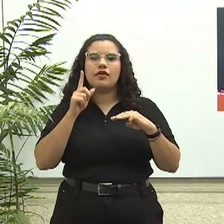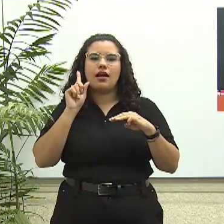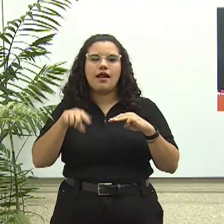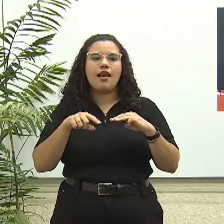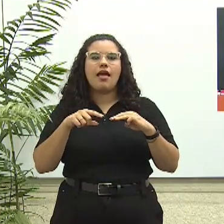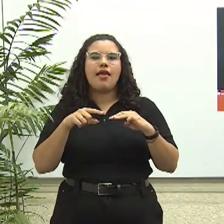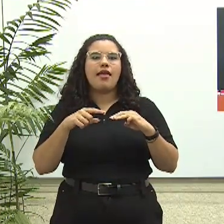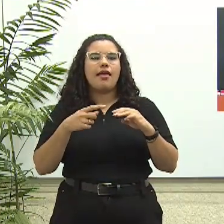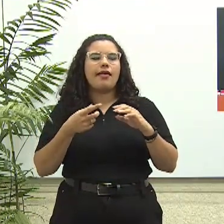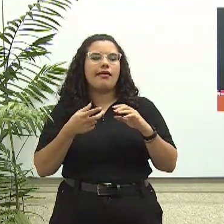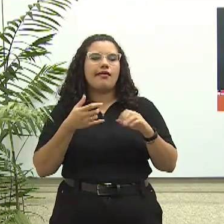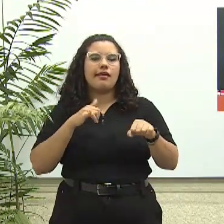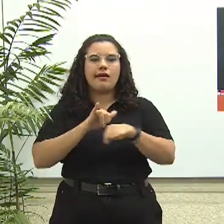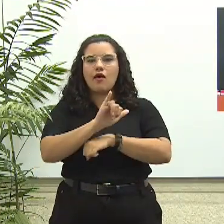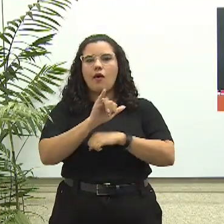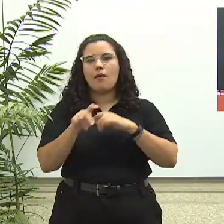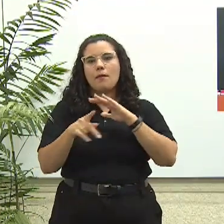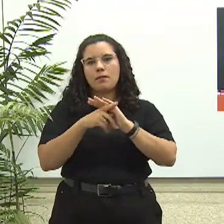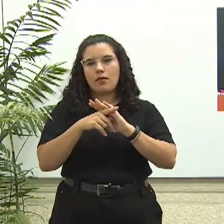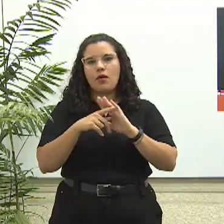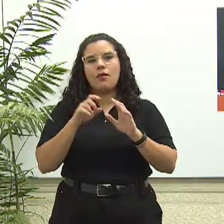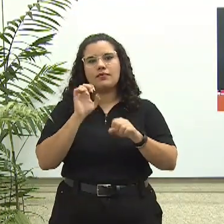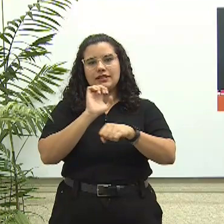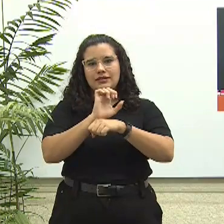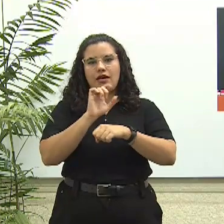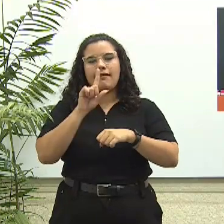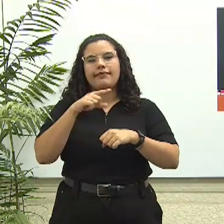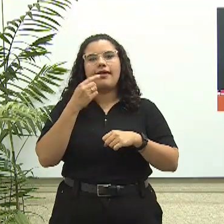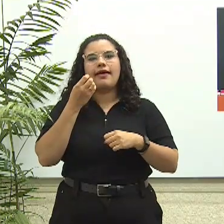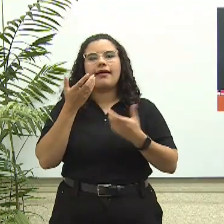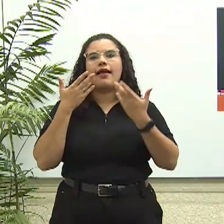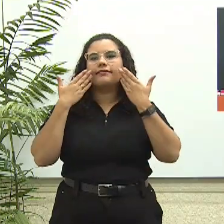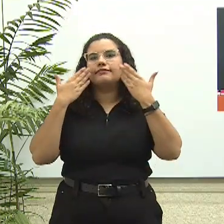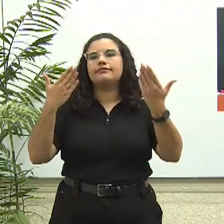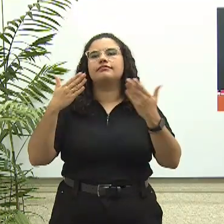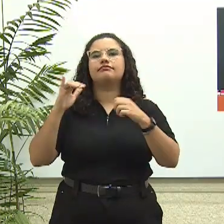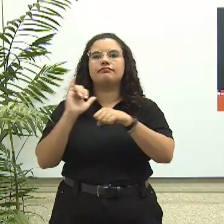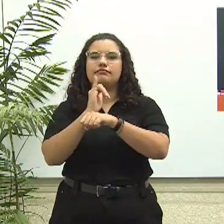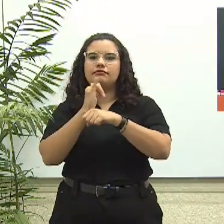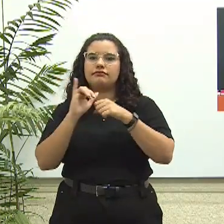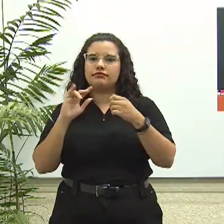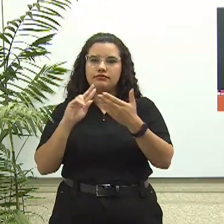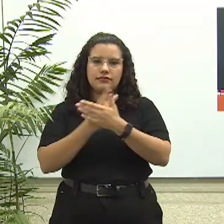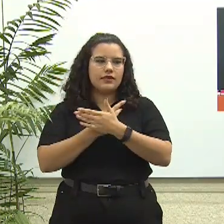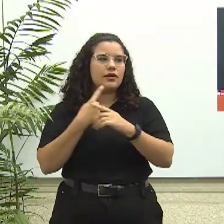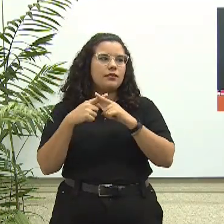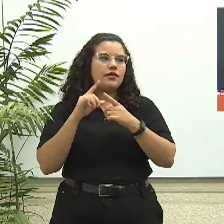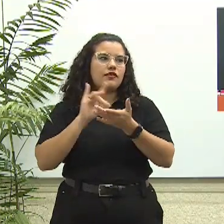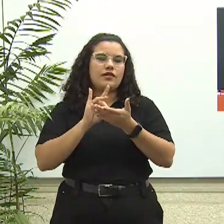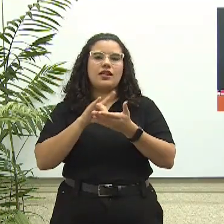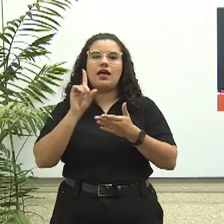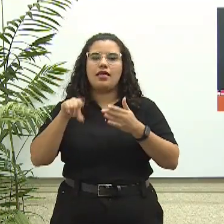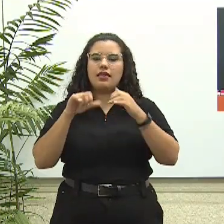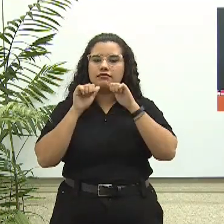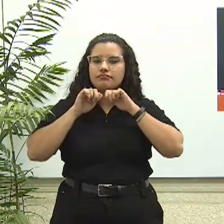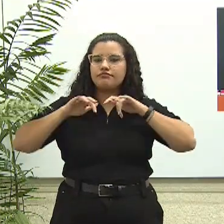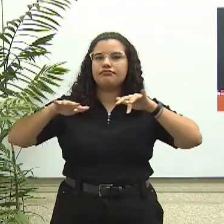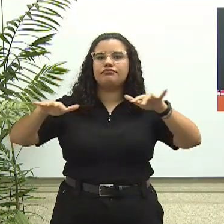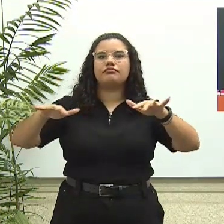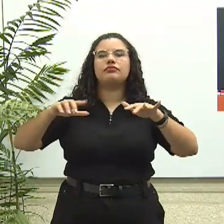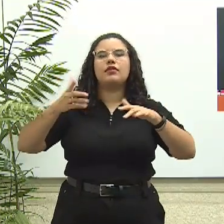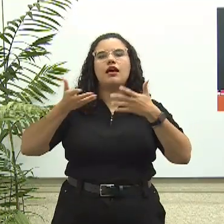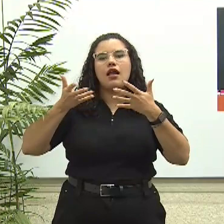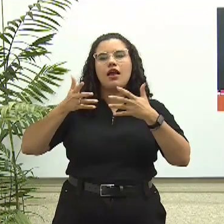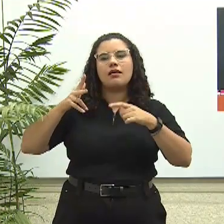estado né para criar o estereótipo de de movimentos autoritários que na verdade são movimentos nacionalistas que tentam